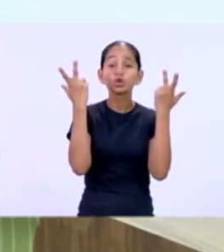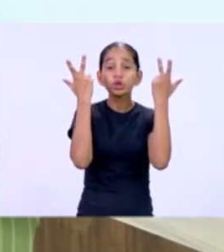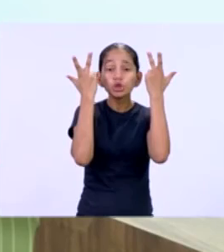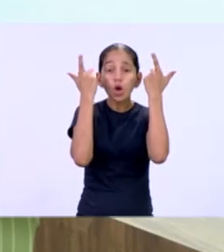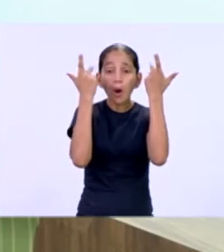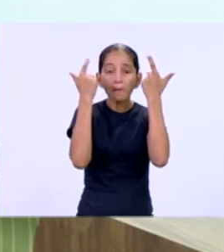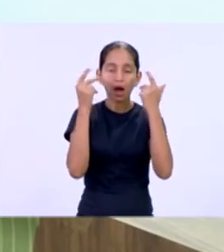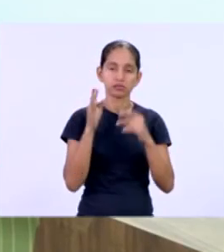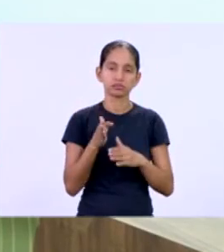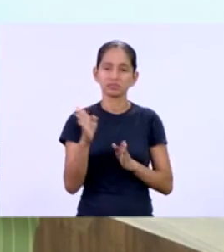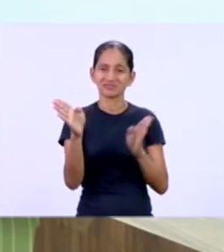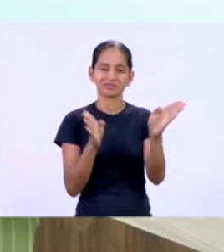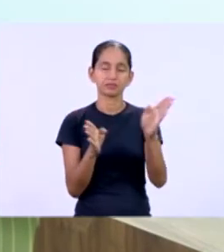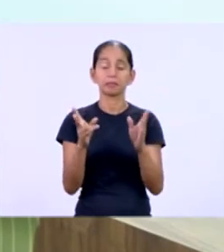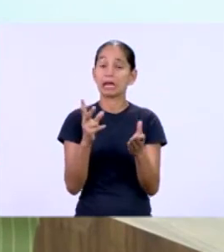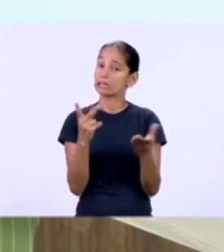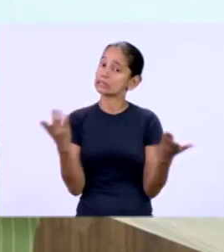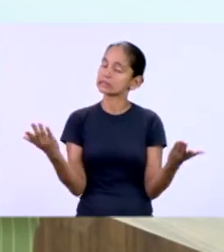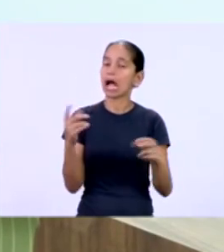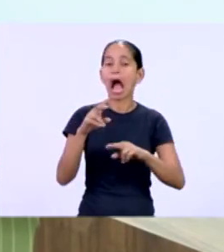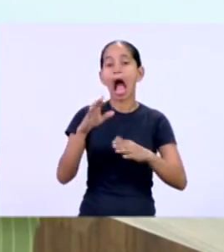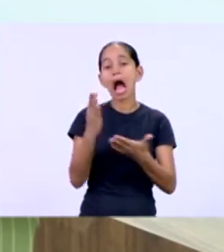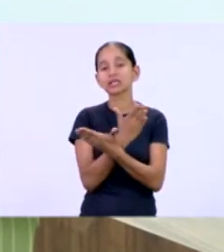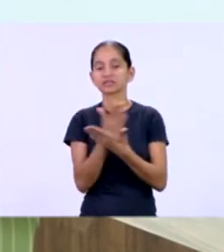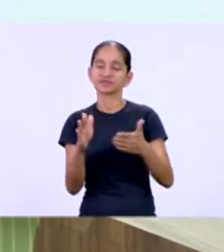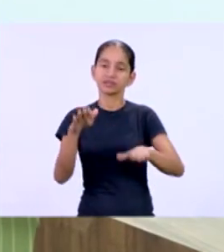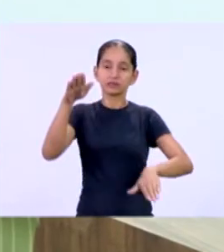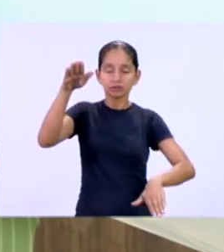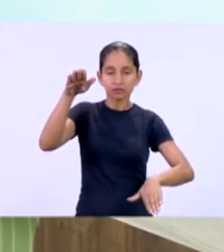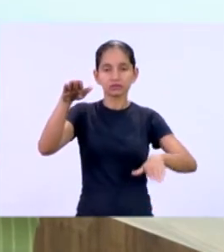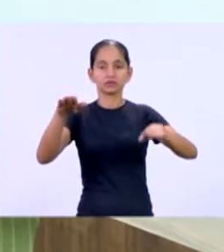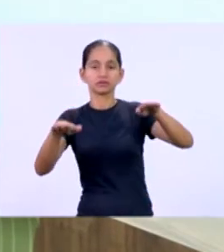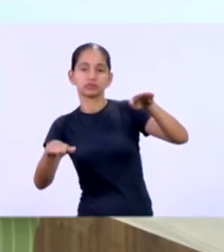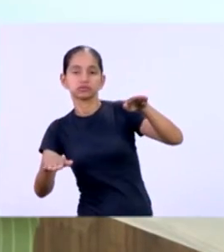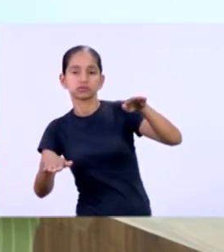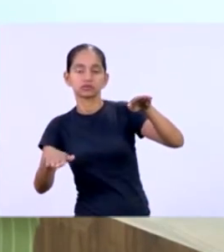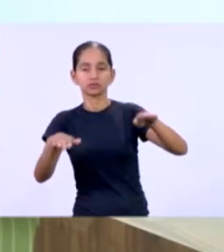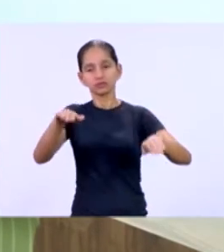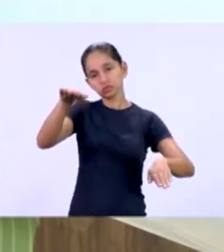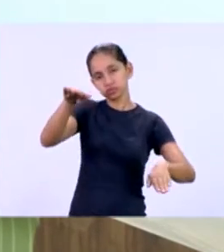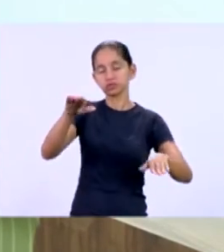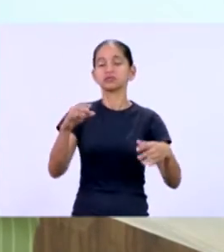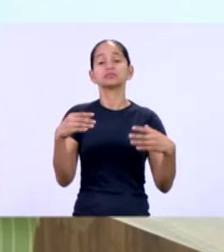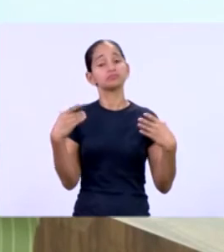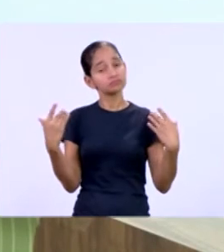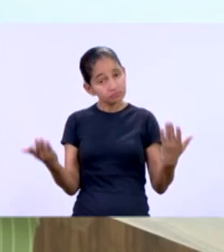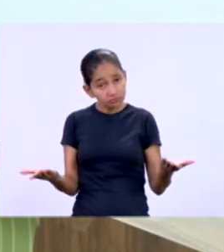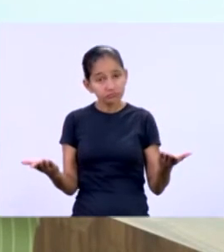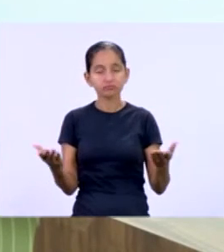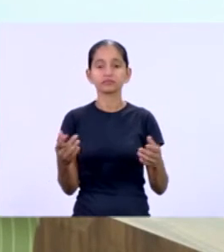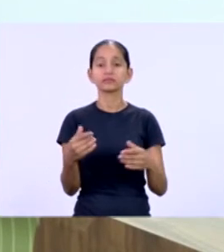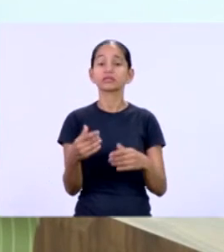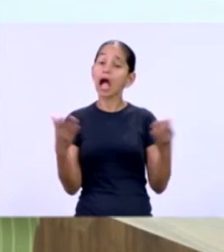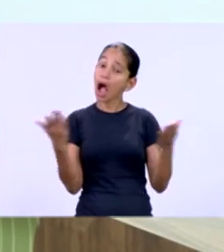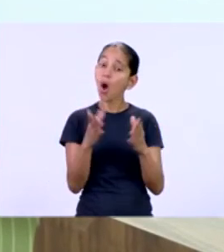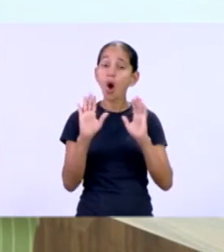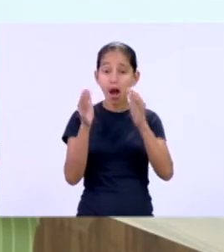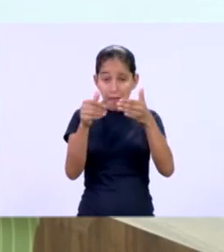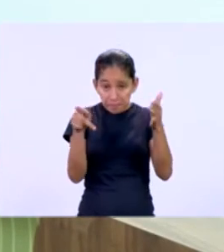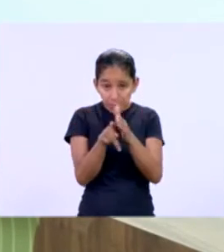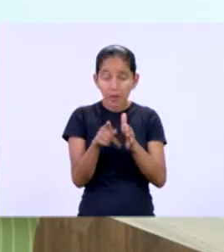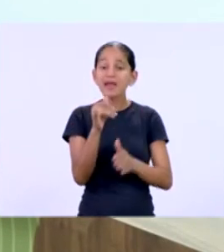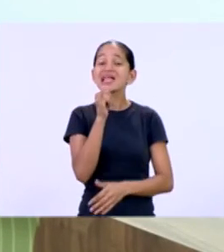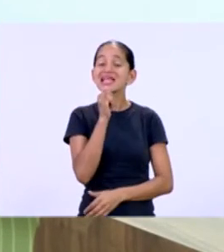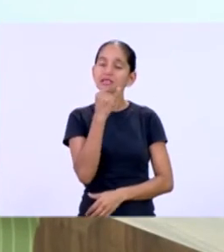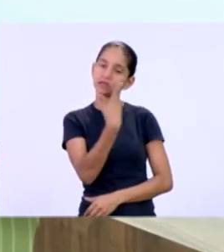presumido. Não vai ser sempre assim, isso às vezes vai acontecer, vai ser maior e às vezes vai ser maior no regime do Simples Nacional. Nesse caso específico, vai